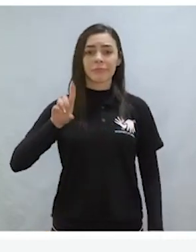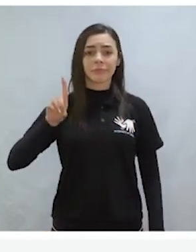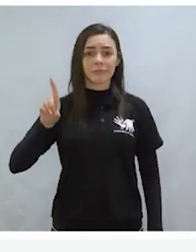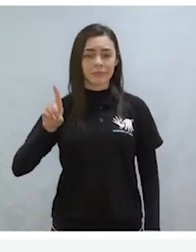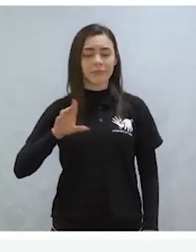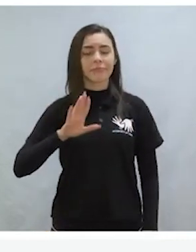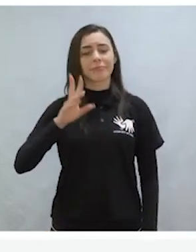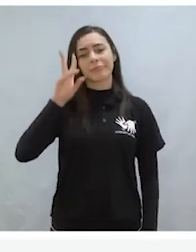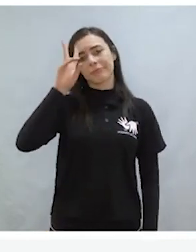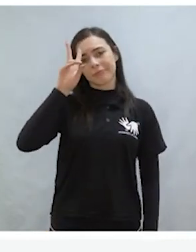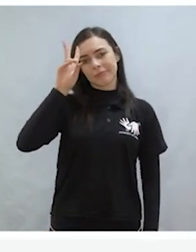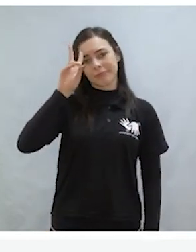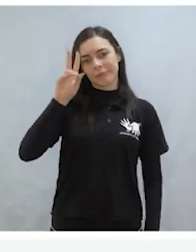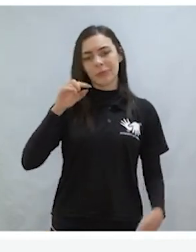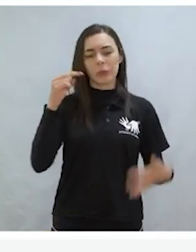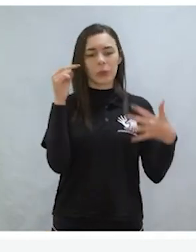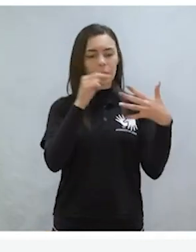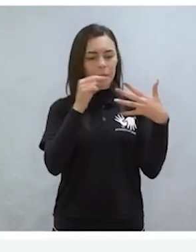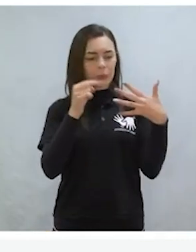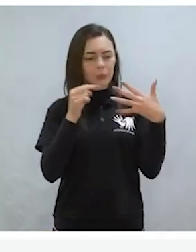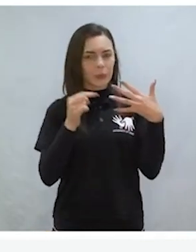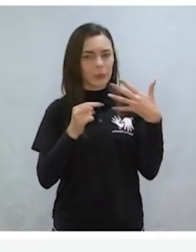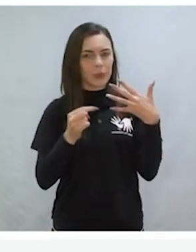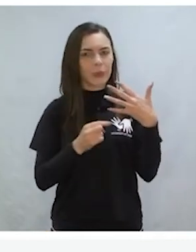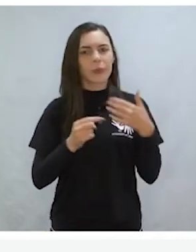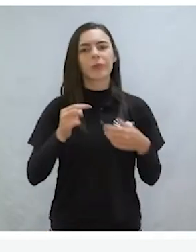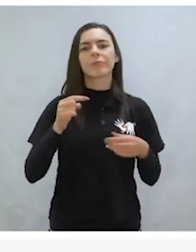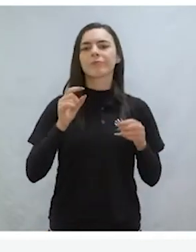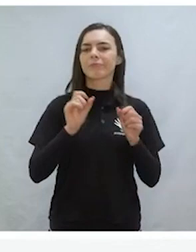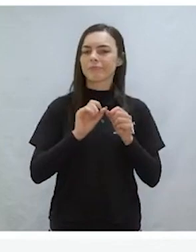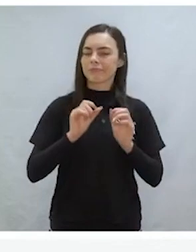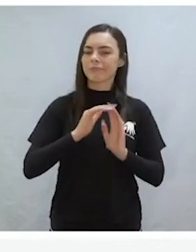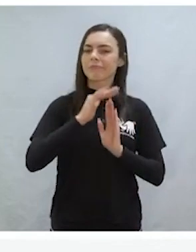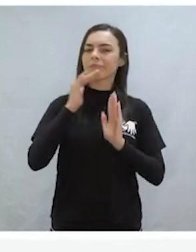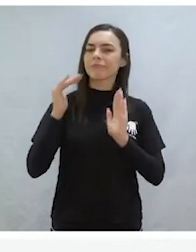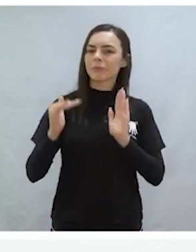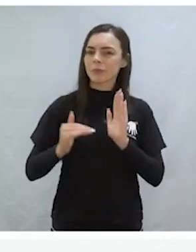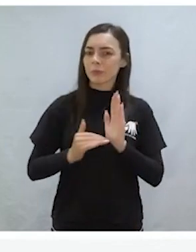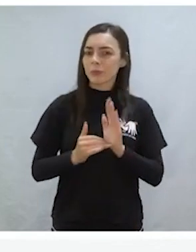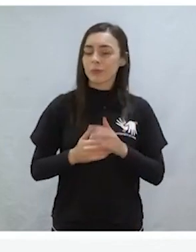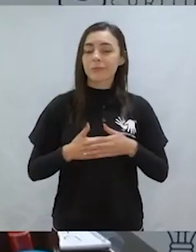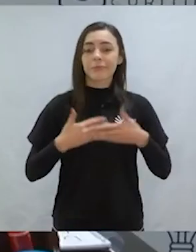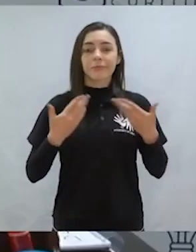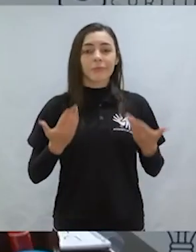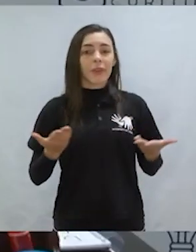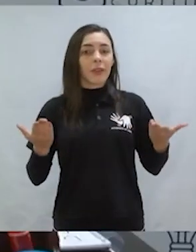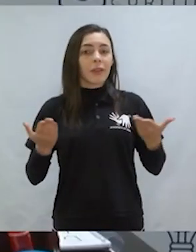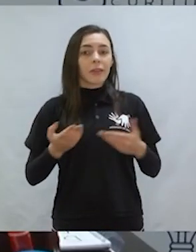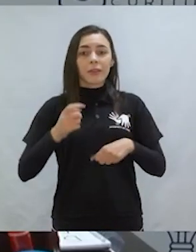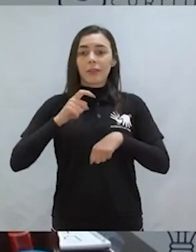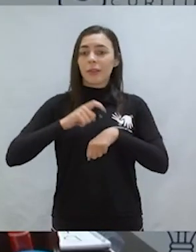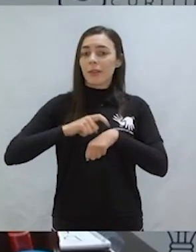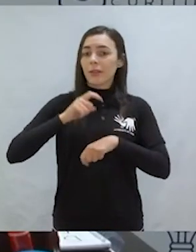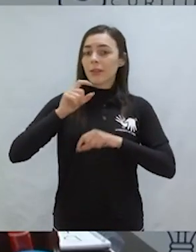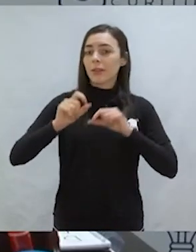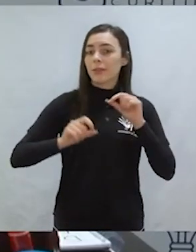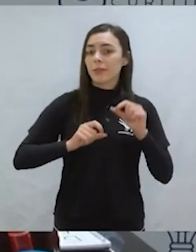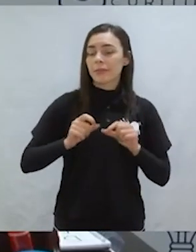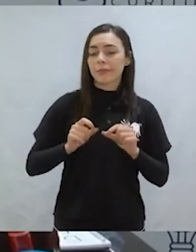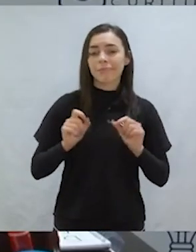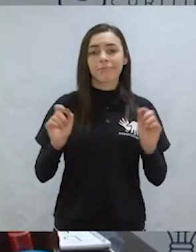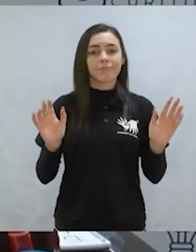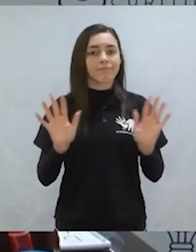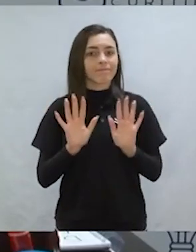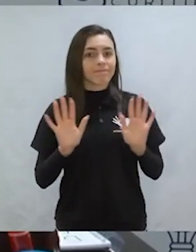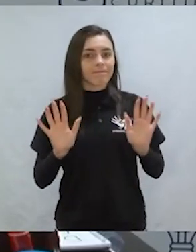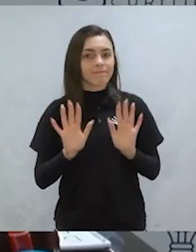o alfabeto. Completamos toda a nossa rotina. Então já é hora de